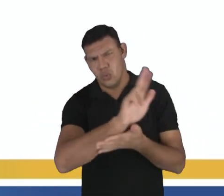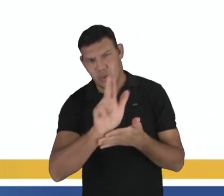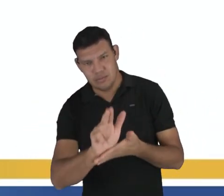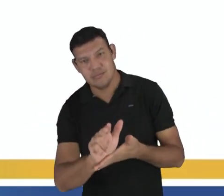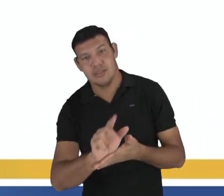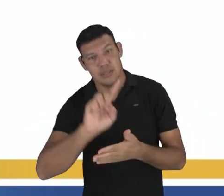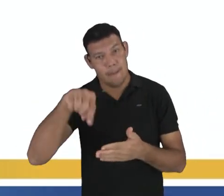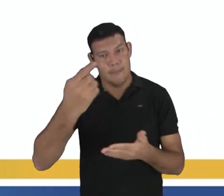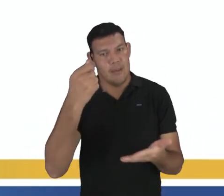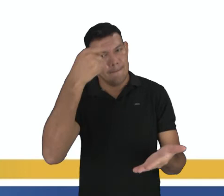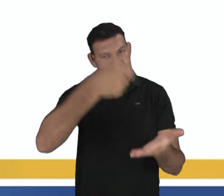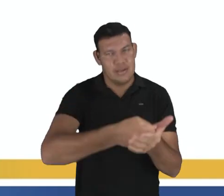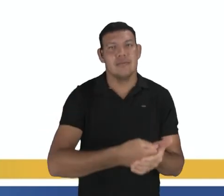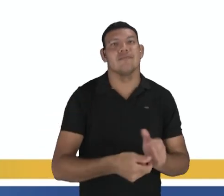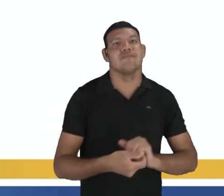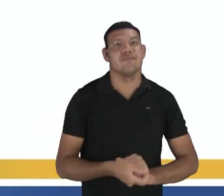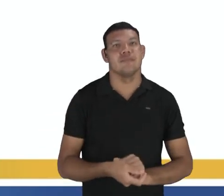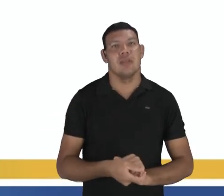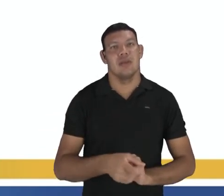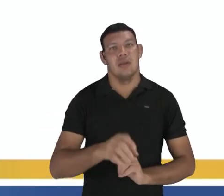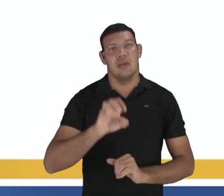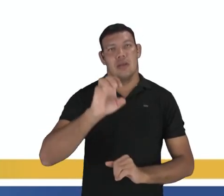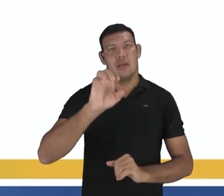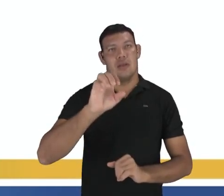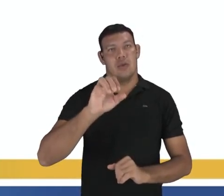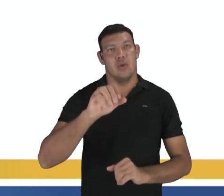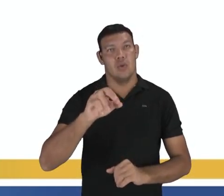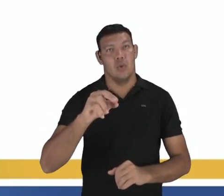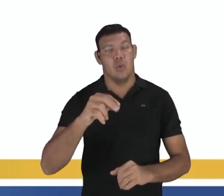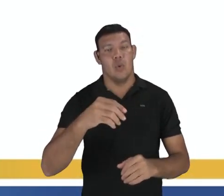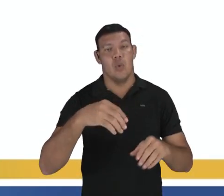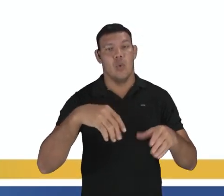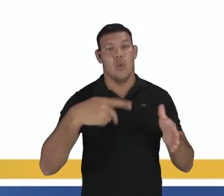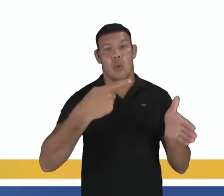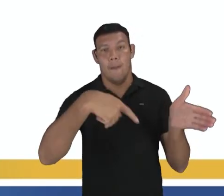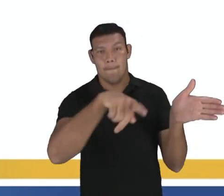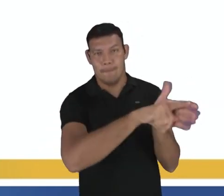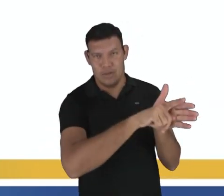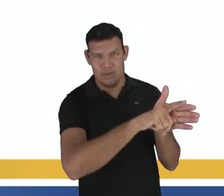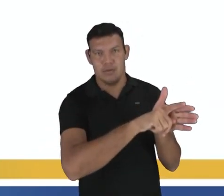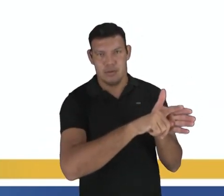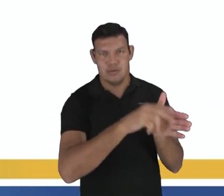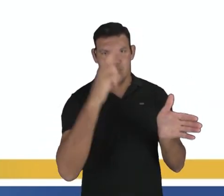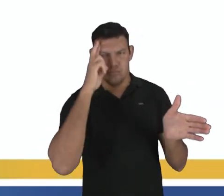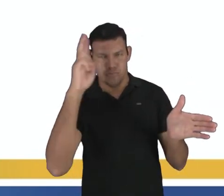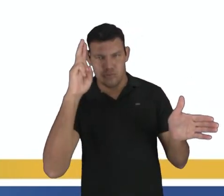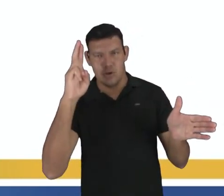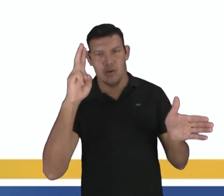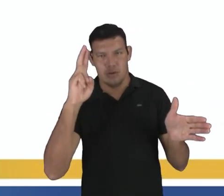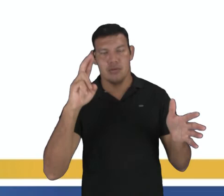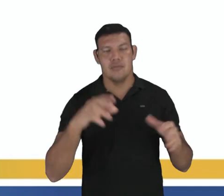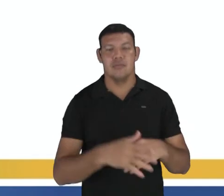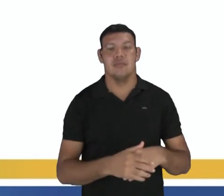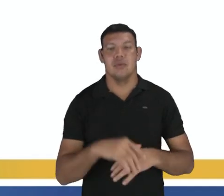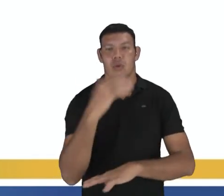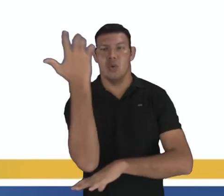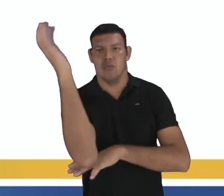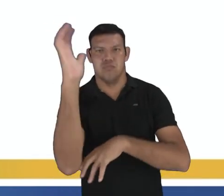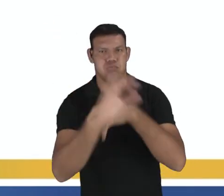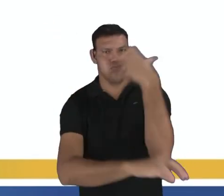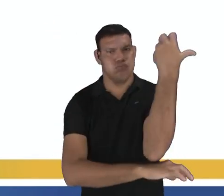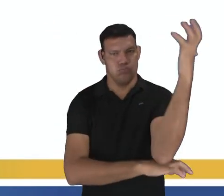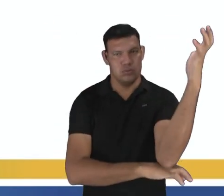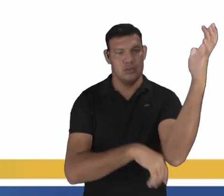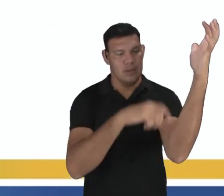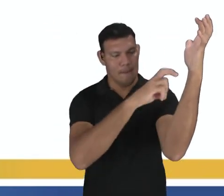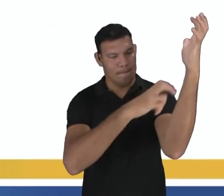nos seringais, nós tínhamos os seringalistas, que eram os donos dos seringais, os coronéis de barranco, né, como é conhecido. Depois nós